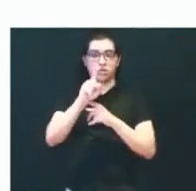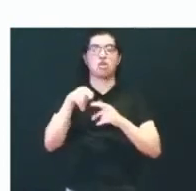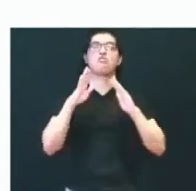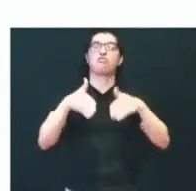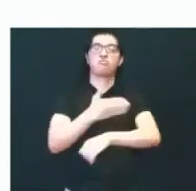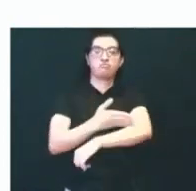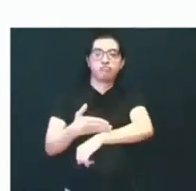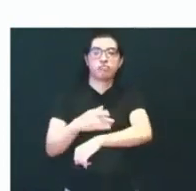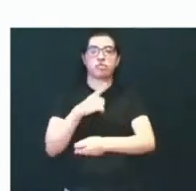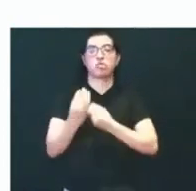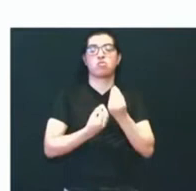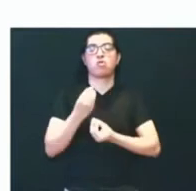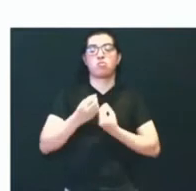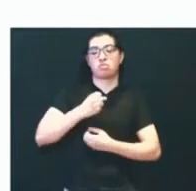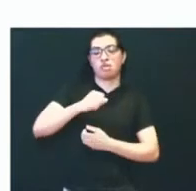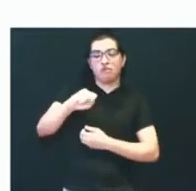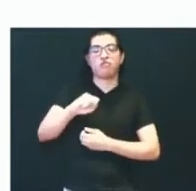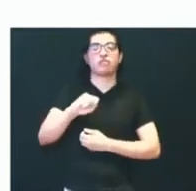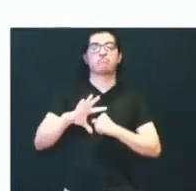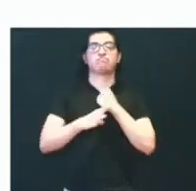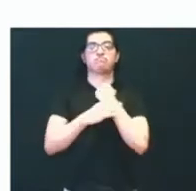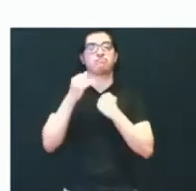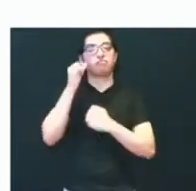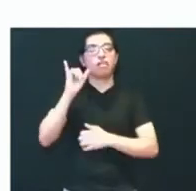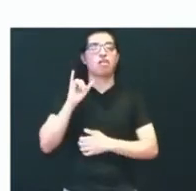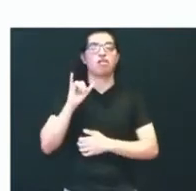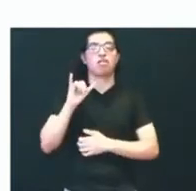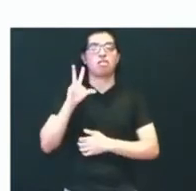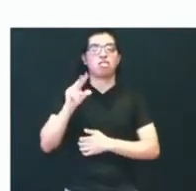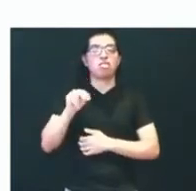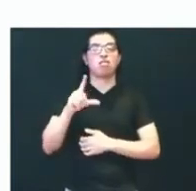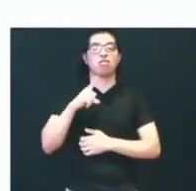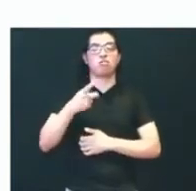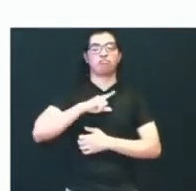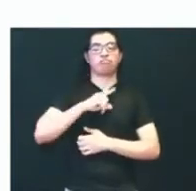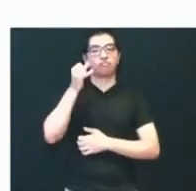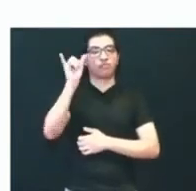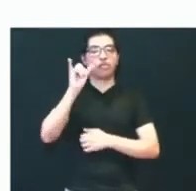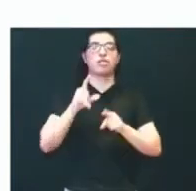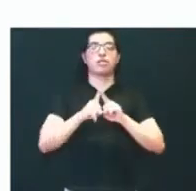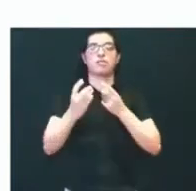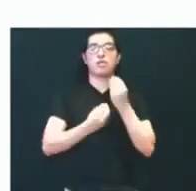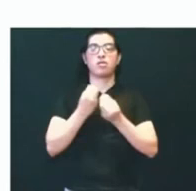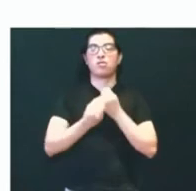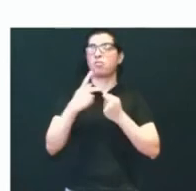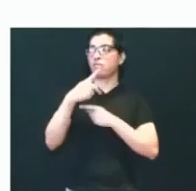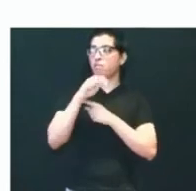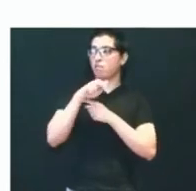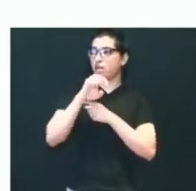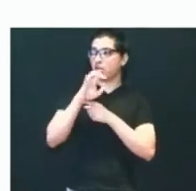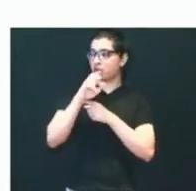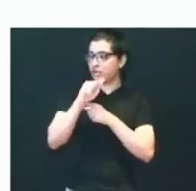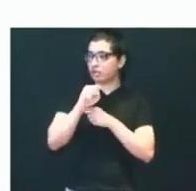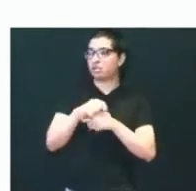sistema imunológico, que nos protegem. E nós temos as plaquetas, que são pequenas estruturas celulares que participam da coagulação